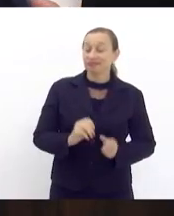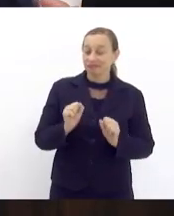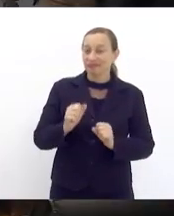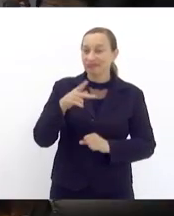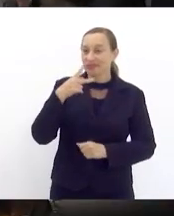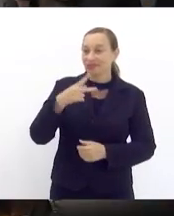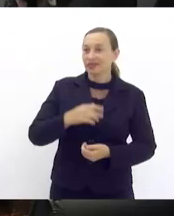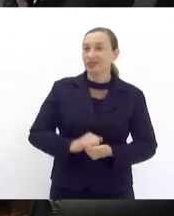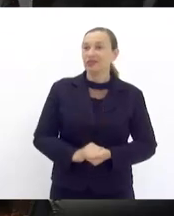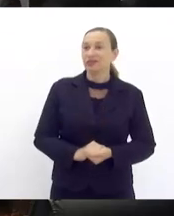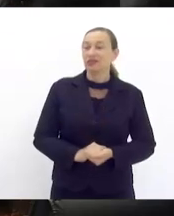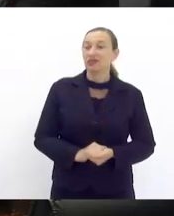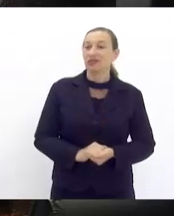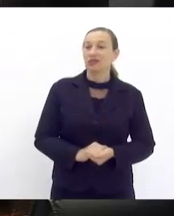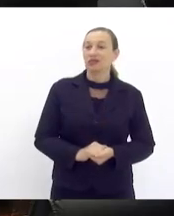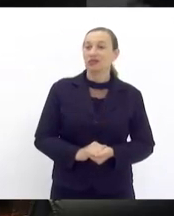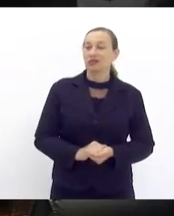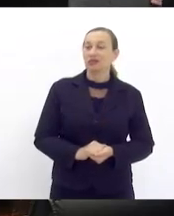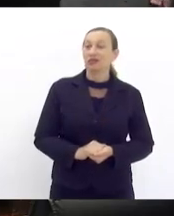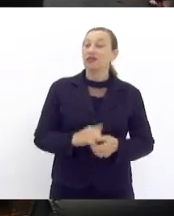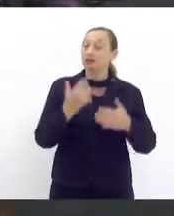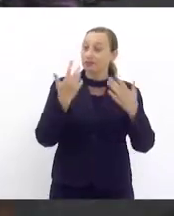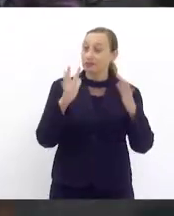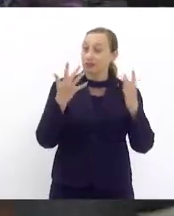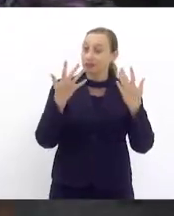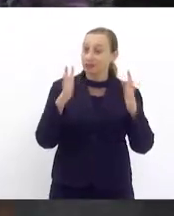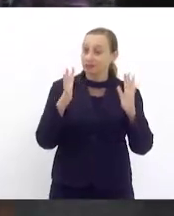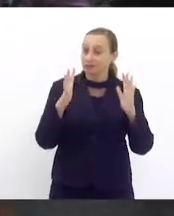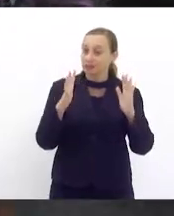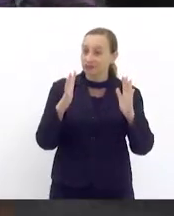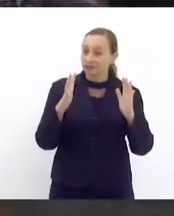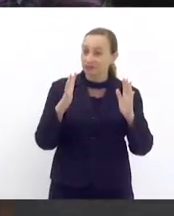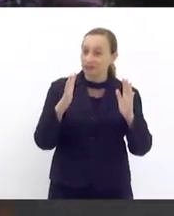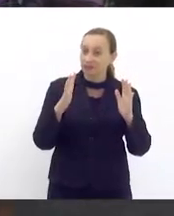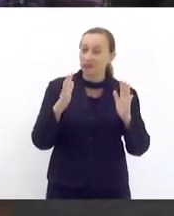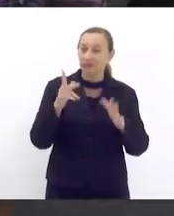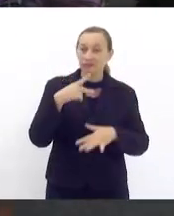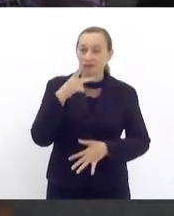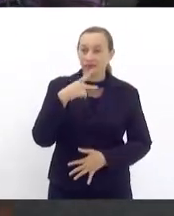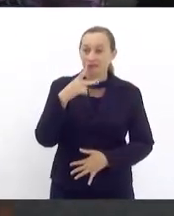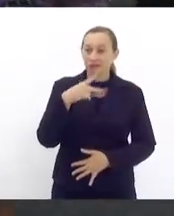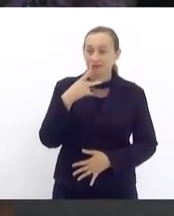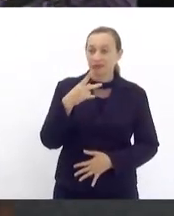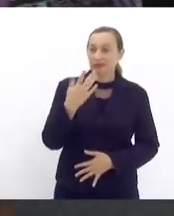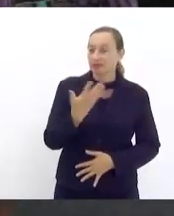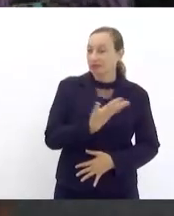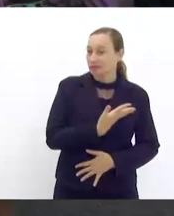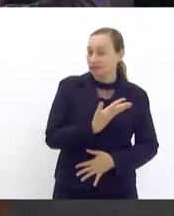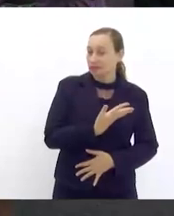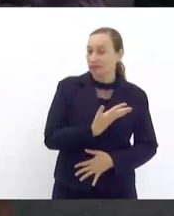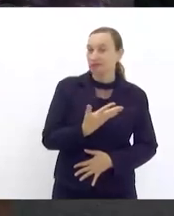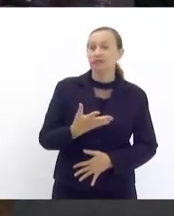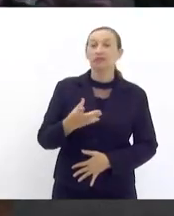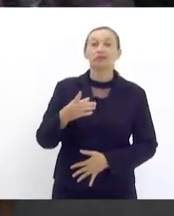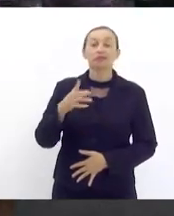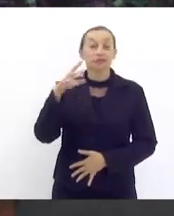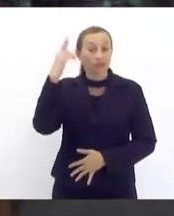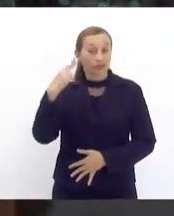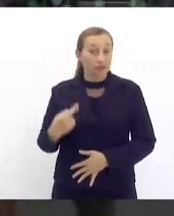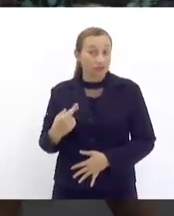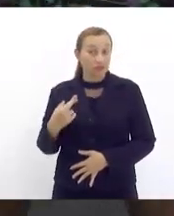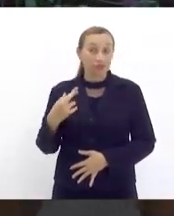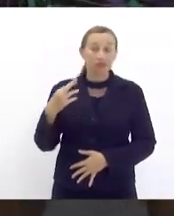falar queria só saudar na esteira do que colocaram os nobres colegas Renata Souza e Carlos